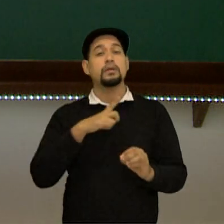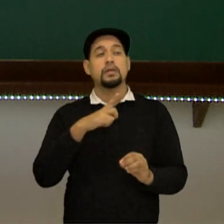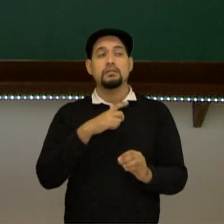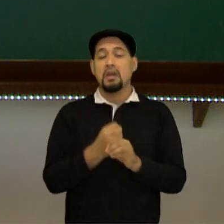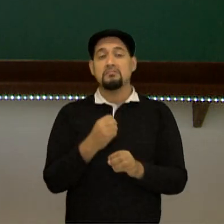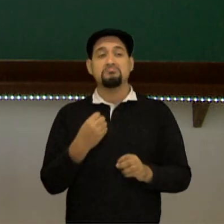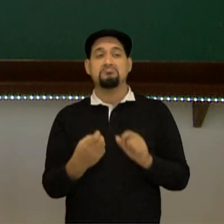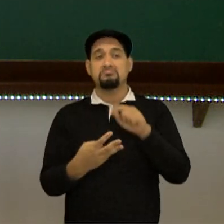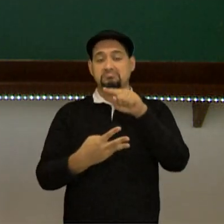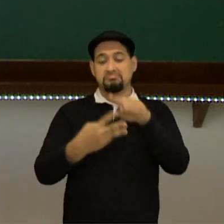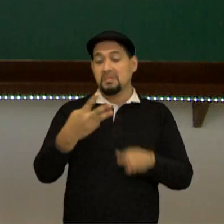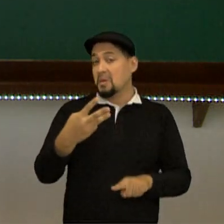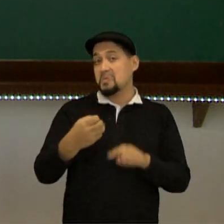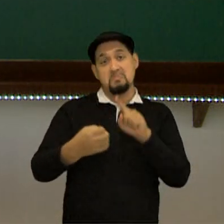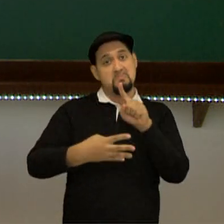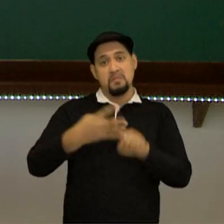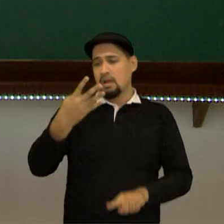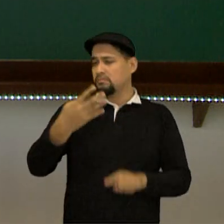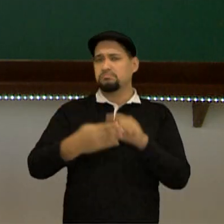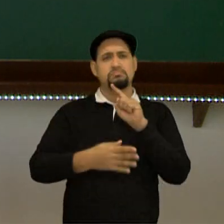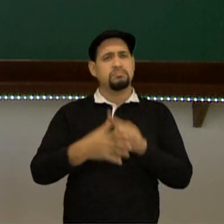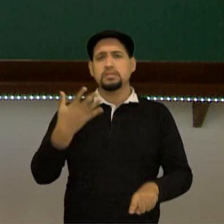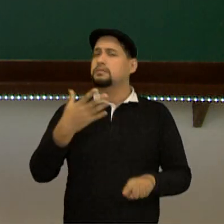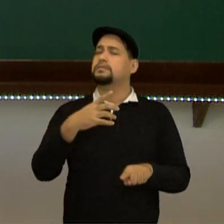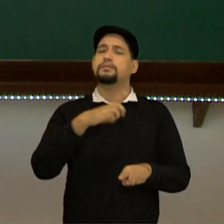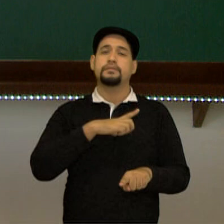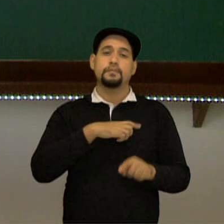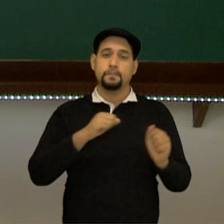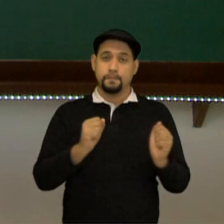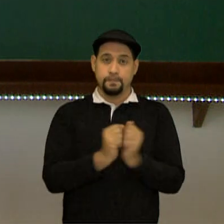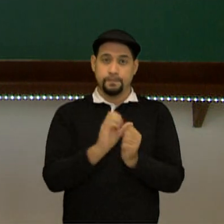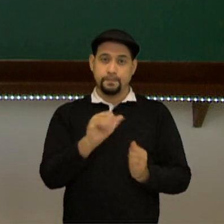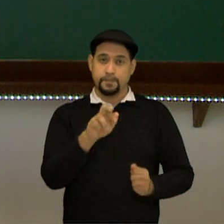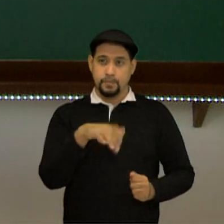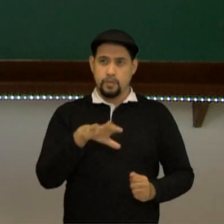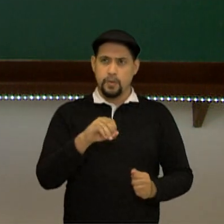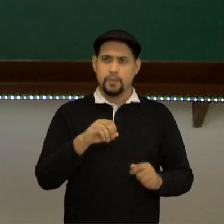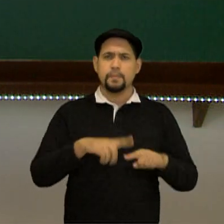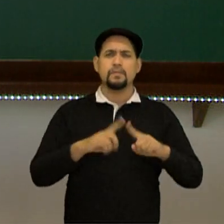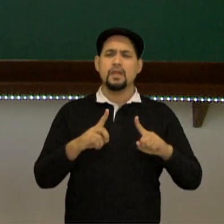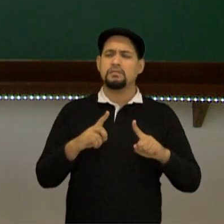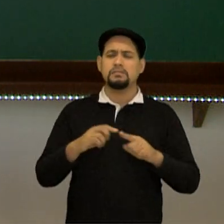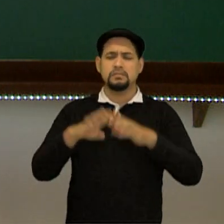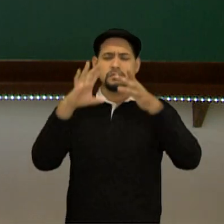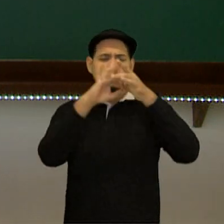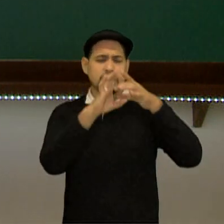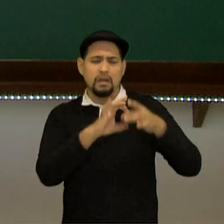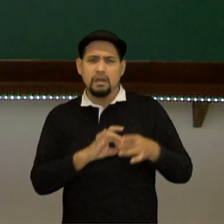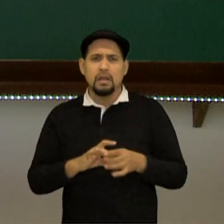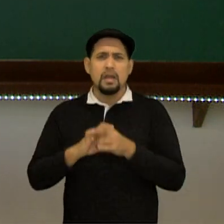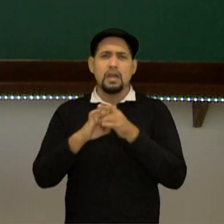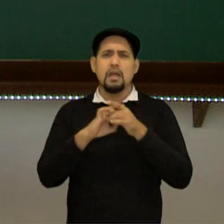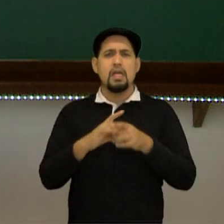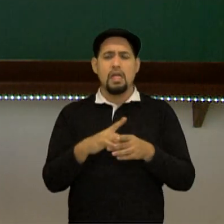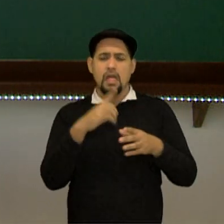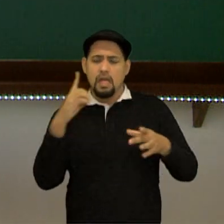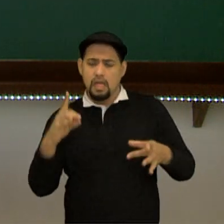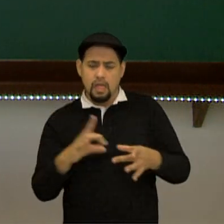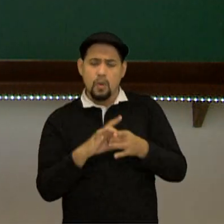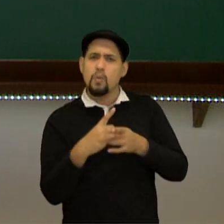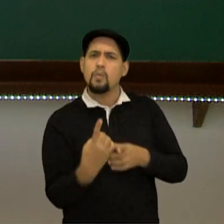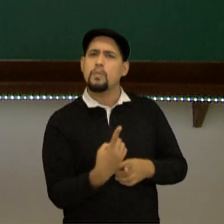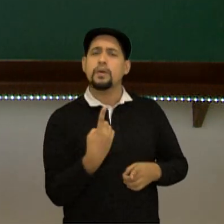3 ou mais extremidades constituídas de carbono. E quando uma cadeia é homogênea? Quando ela só